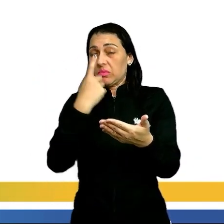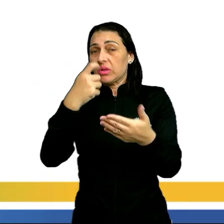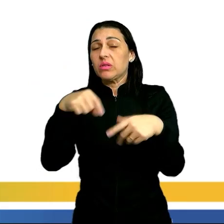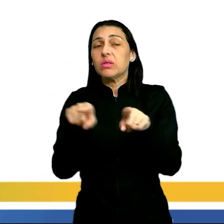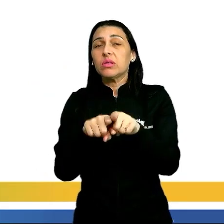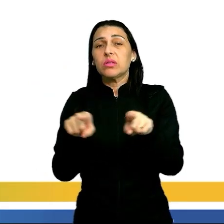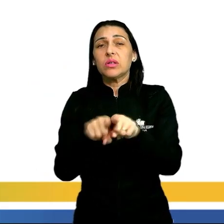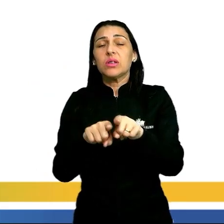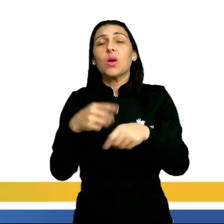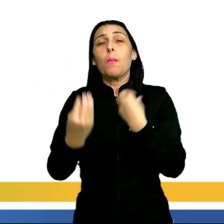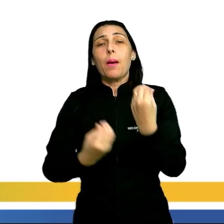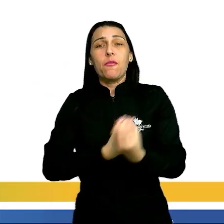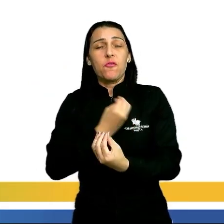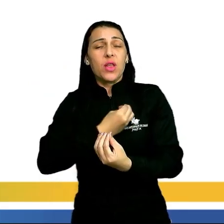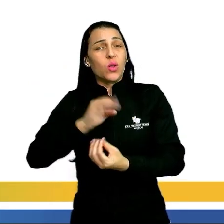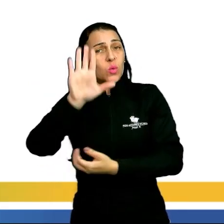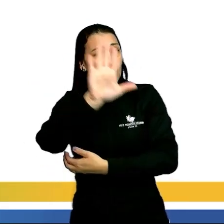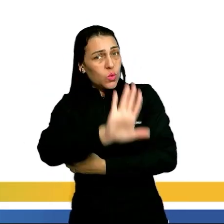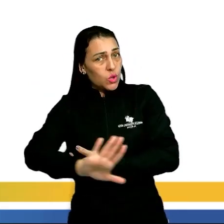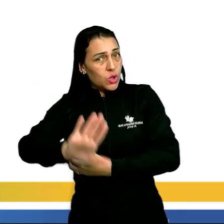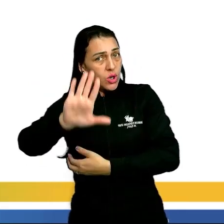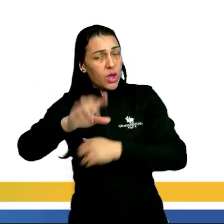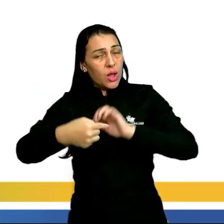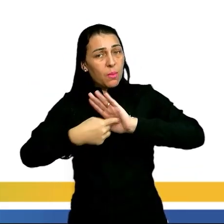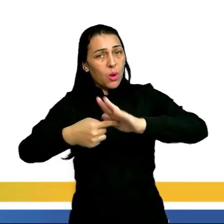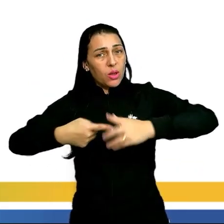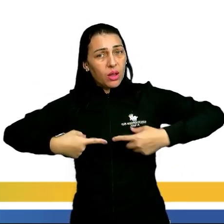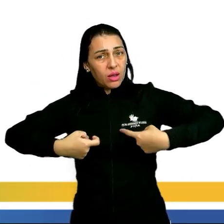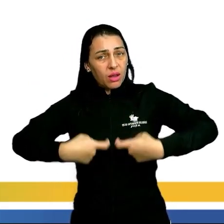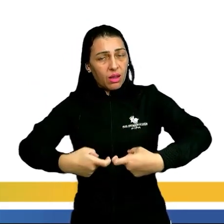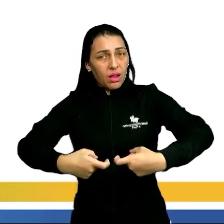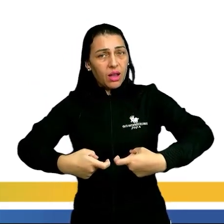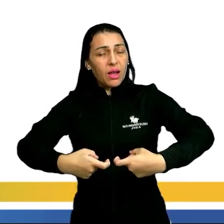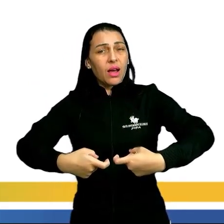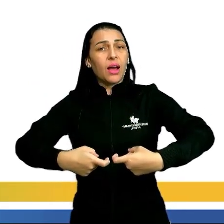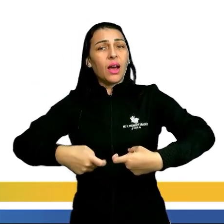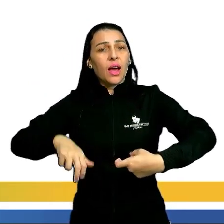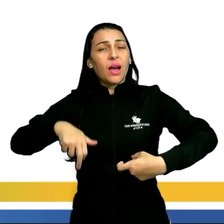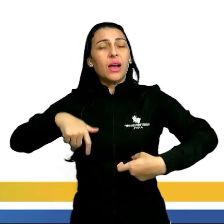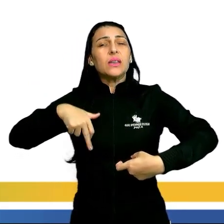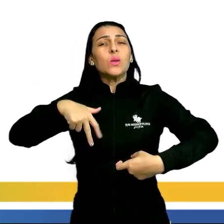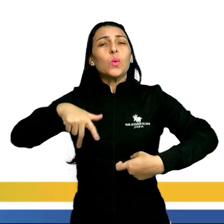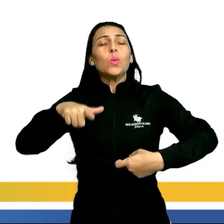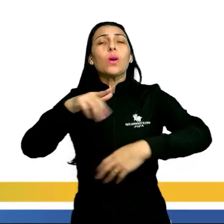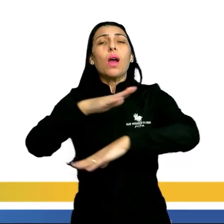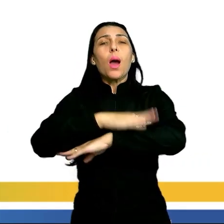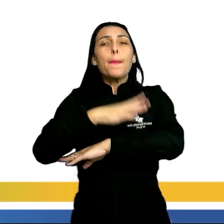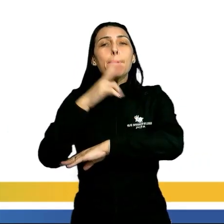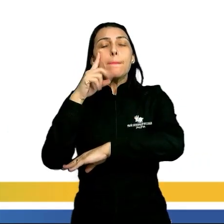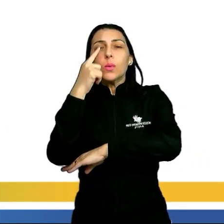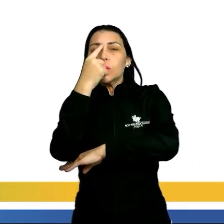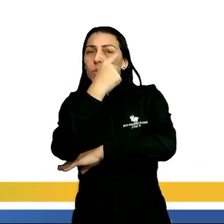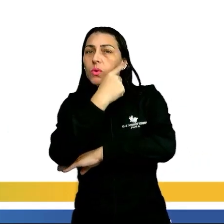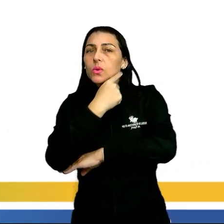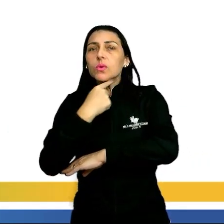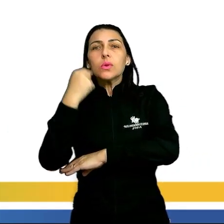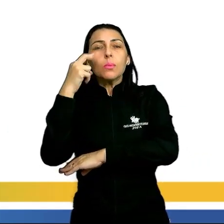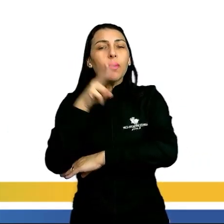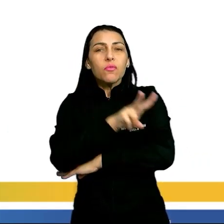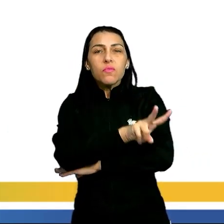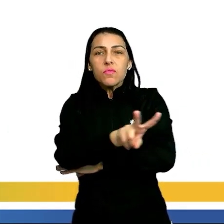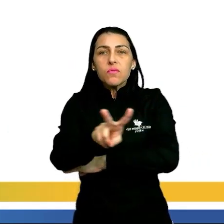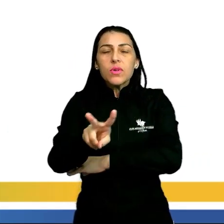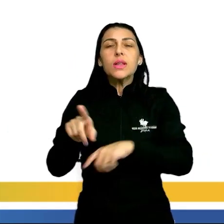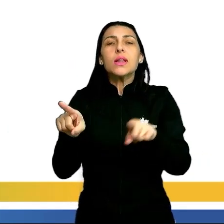come, e a vida em geral declara guerra. Anda a espreitar meus olhos para roê-los,